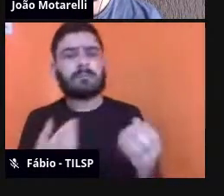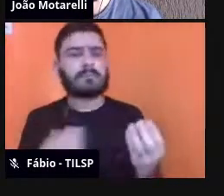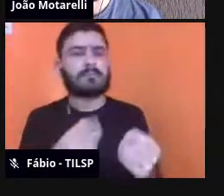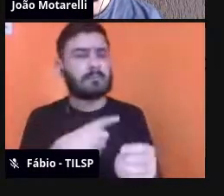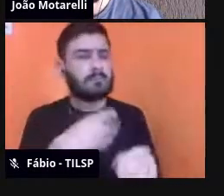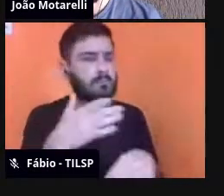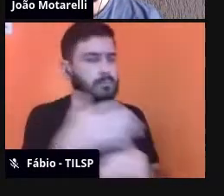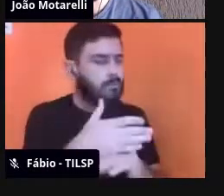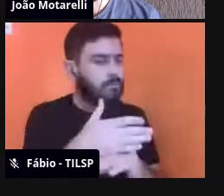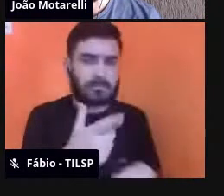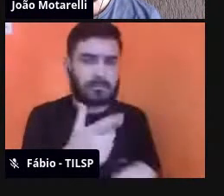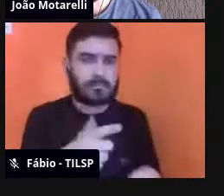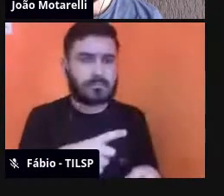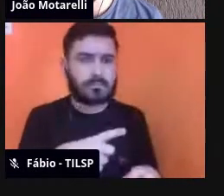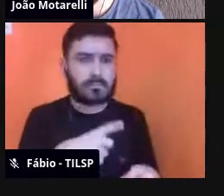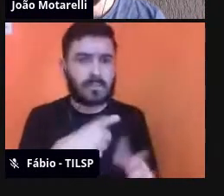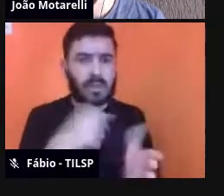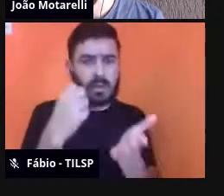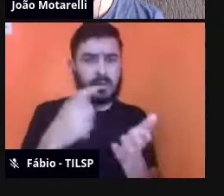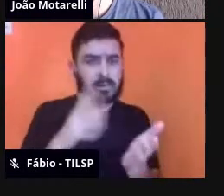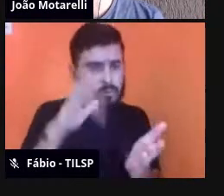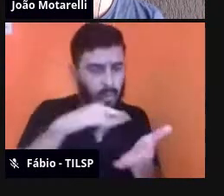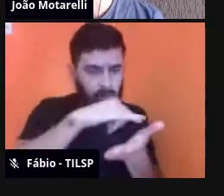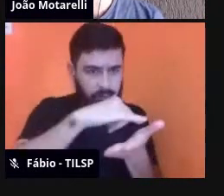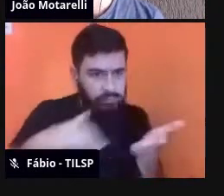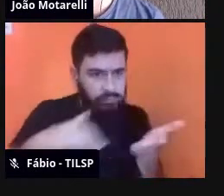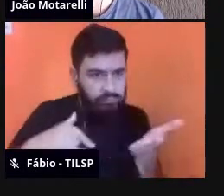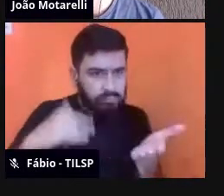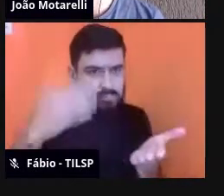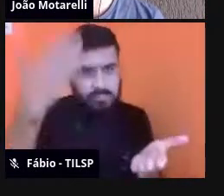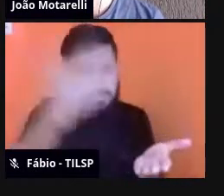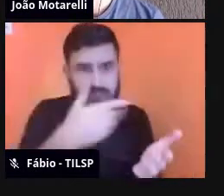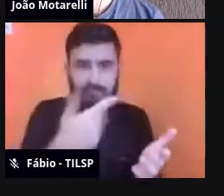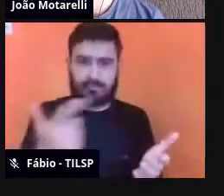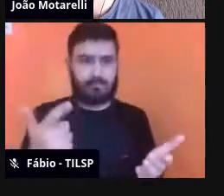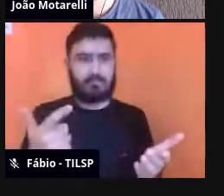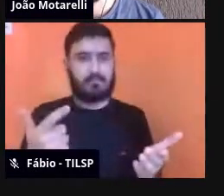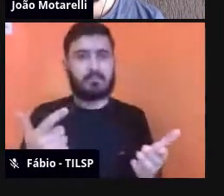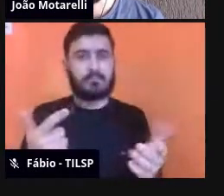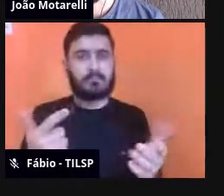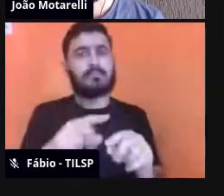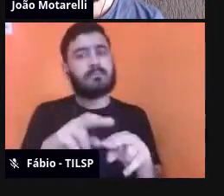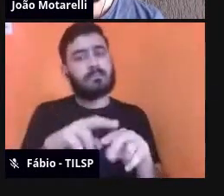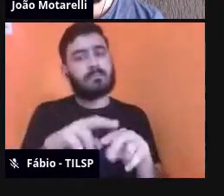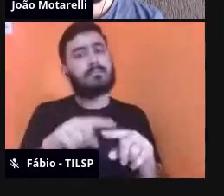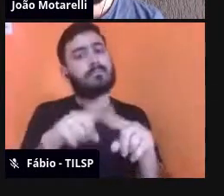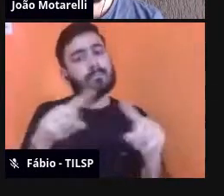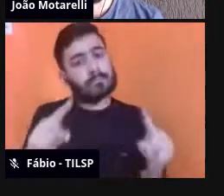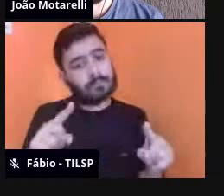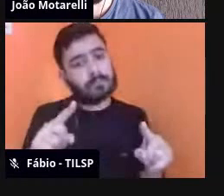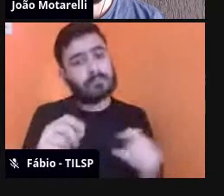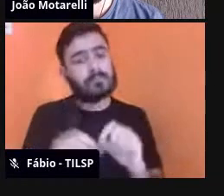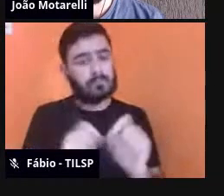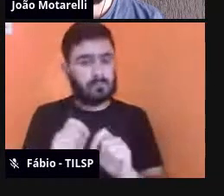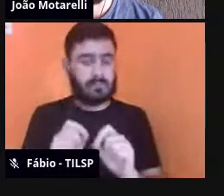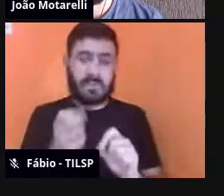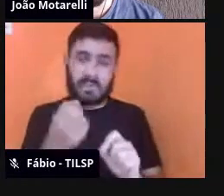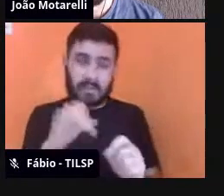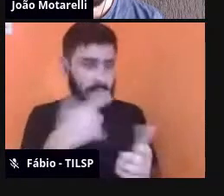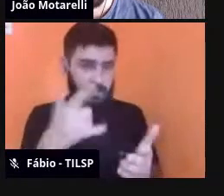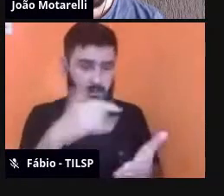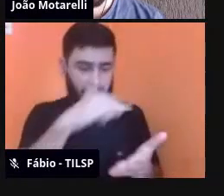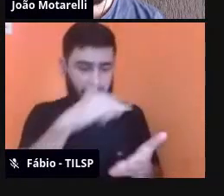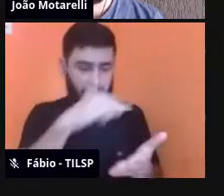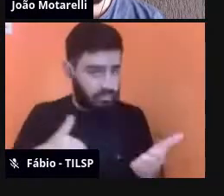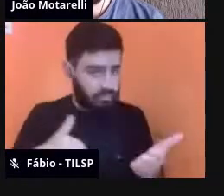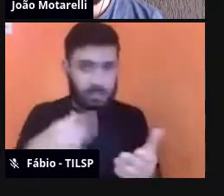um diagnóstico, por exemplo. E se ele não recebe diagnóstico, portanto, ele não vai entrar aí nesse dado estatístico